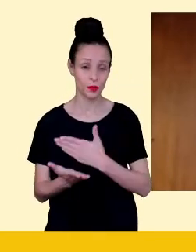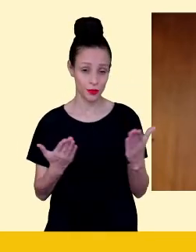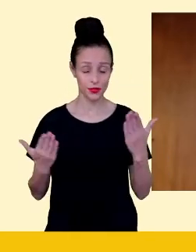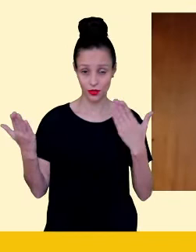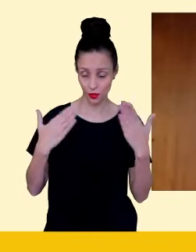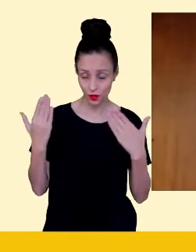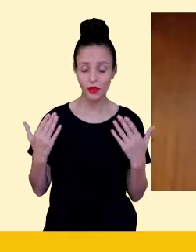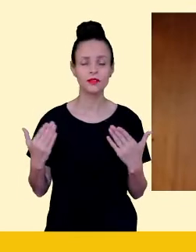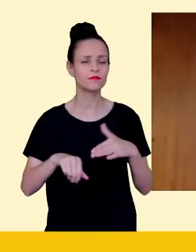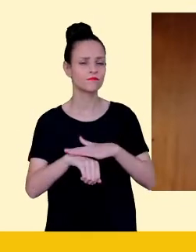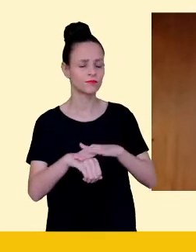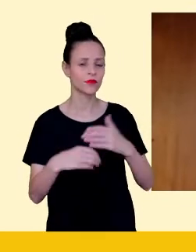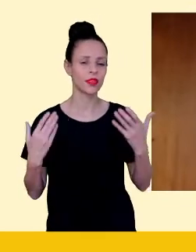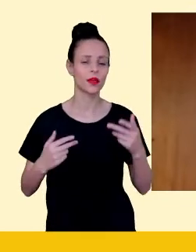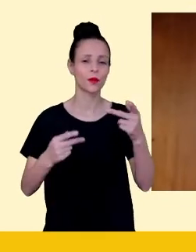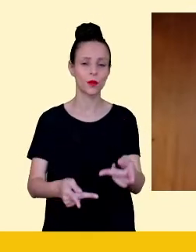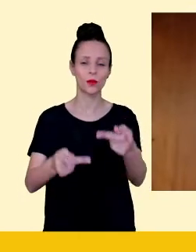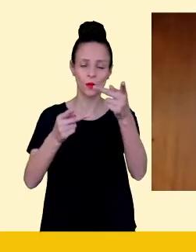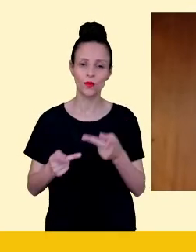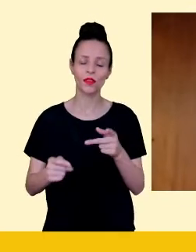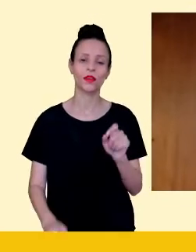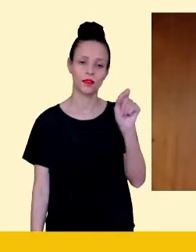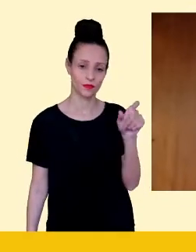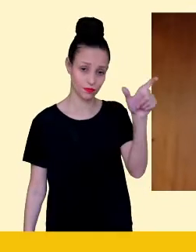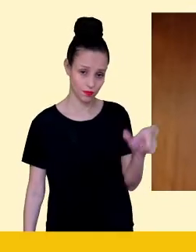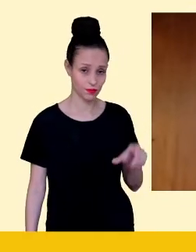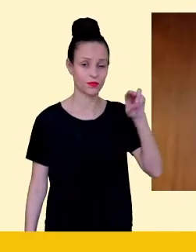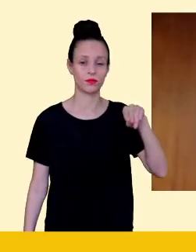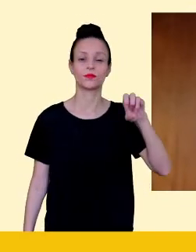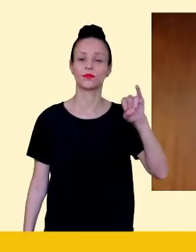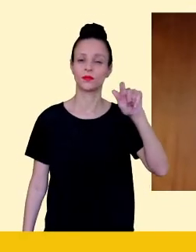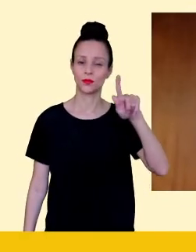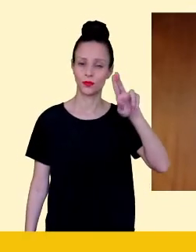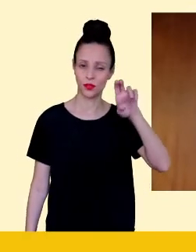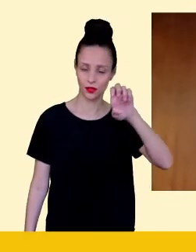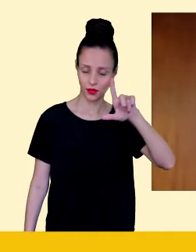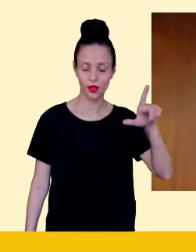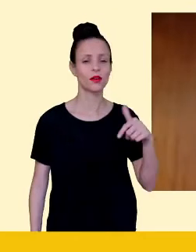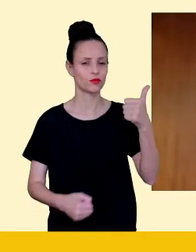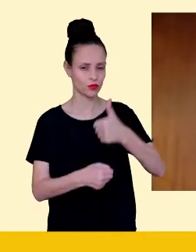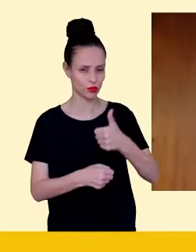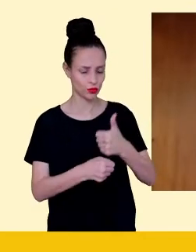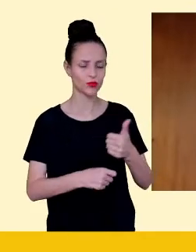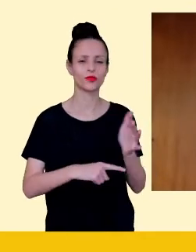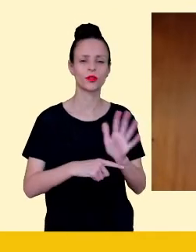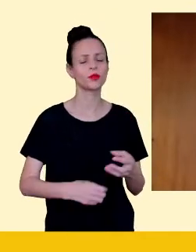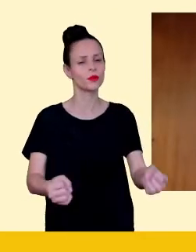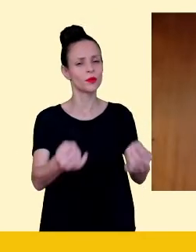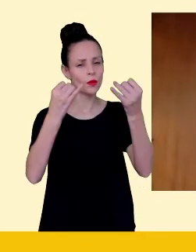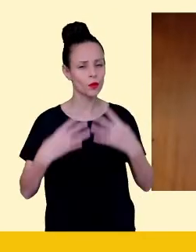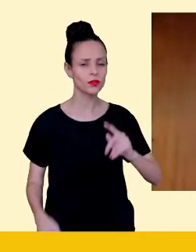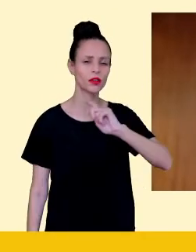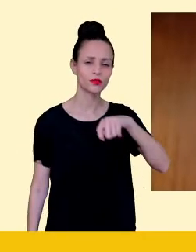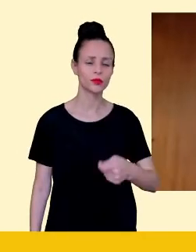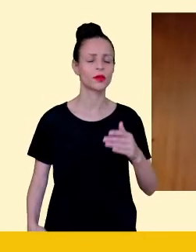o Miguel, o diretor do filme, a nos contar um pouco sobre esse processo de realização, entendendo que, ao